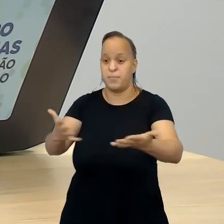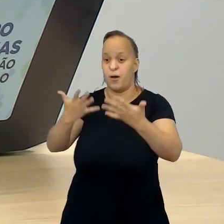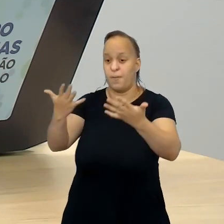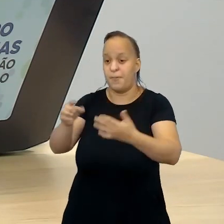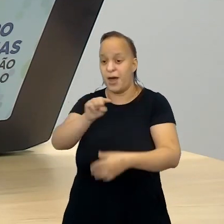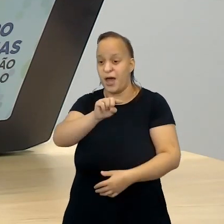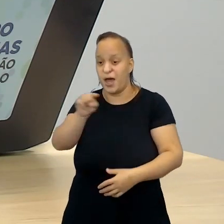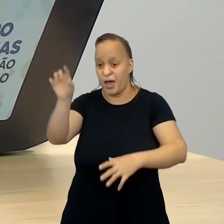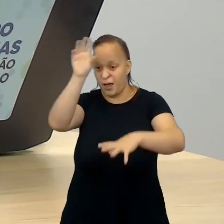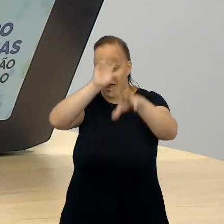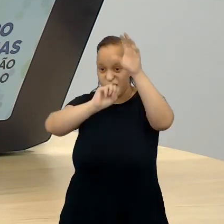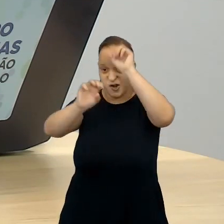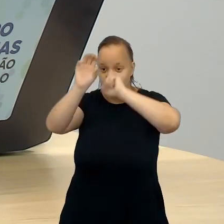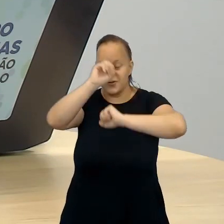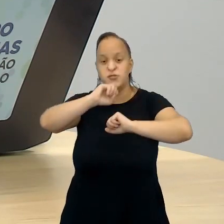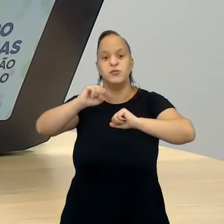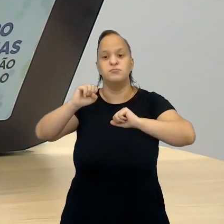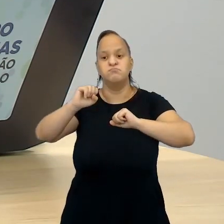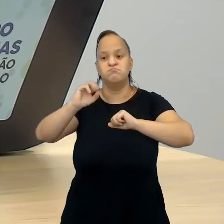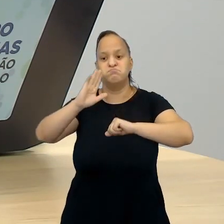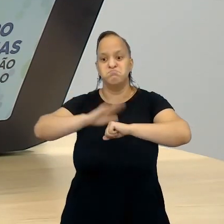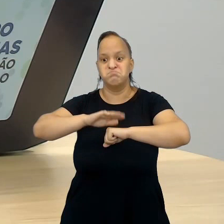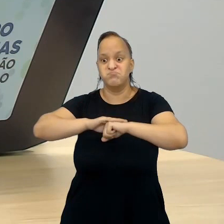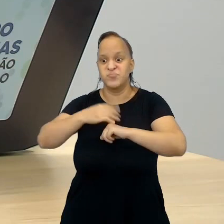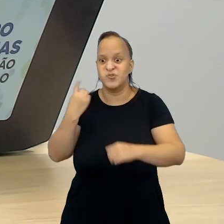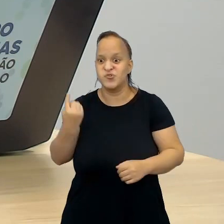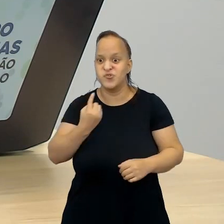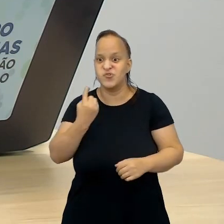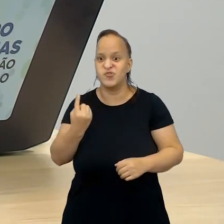de forma autônoma e participativa.